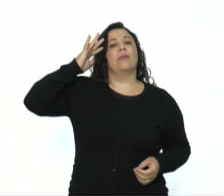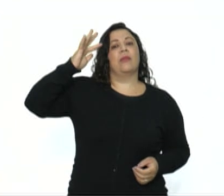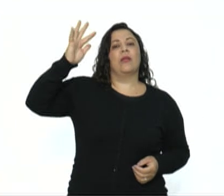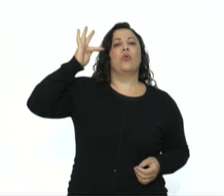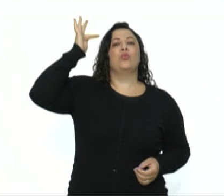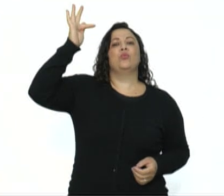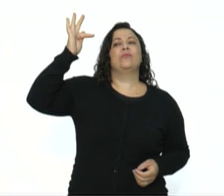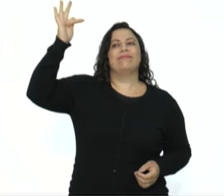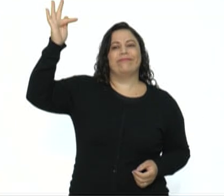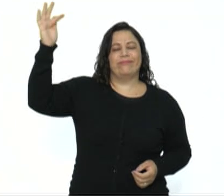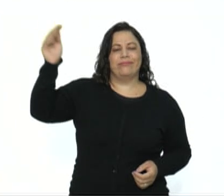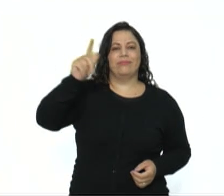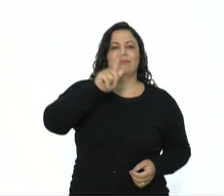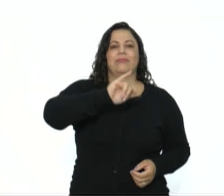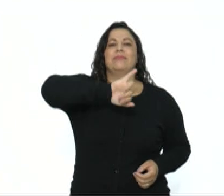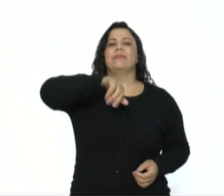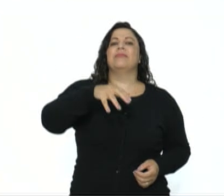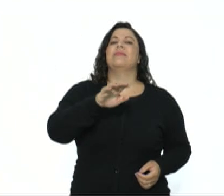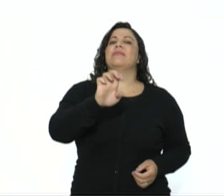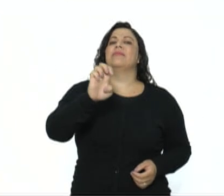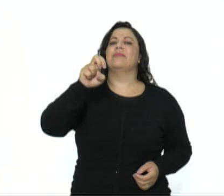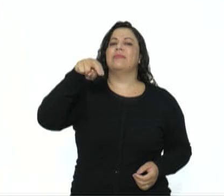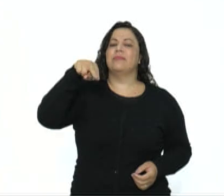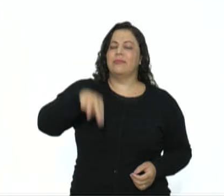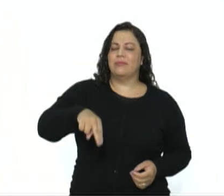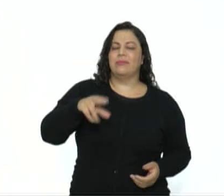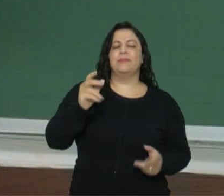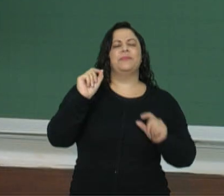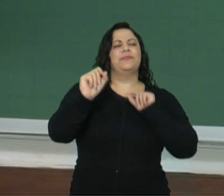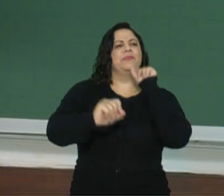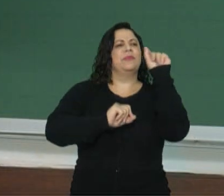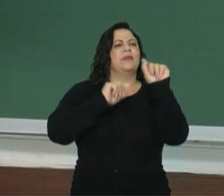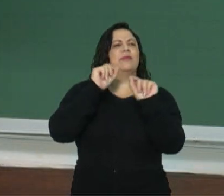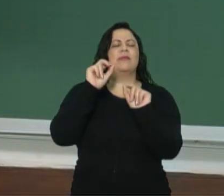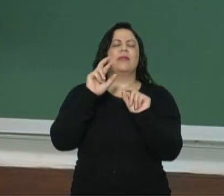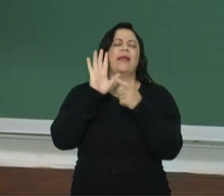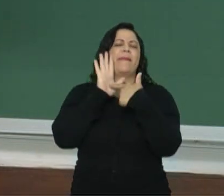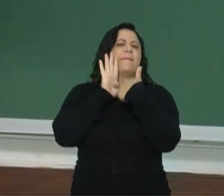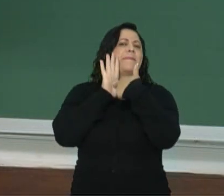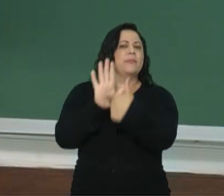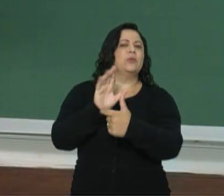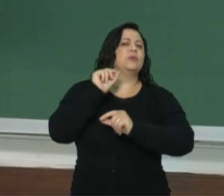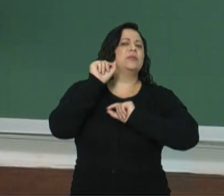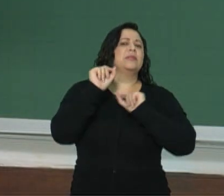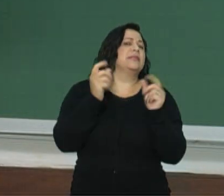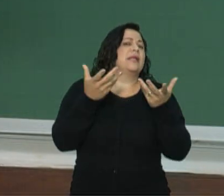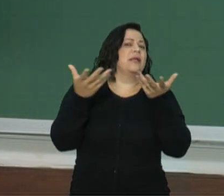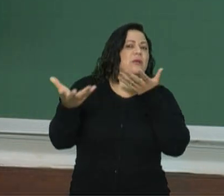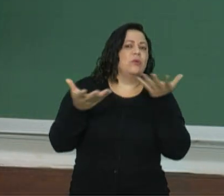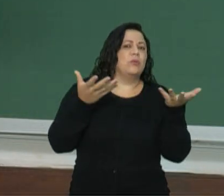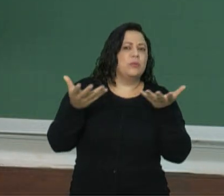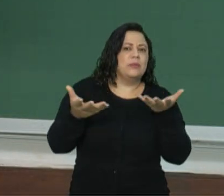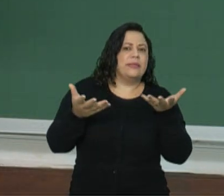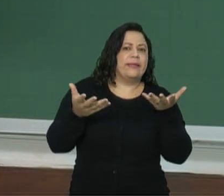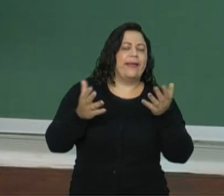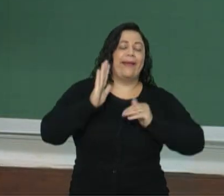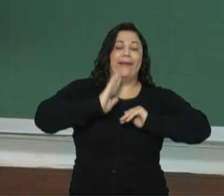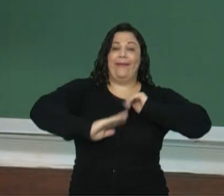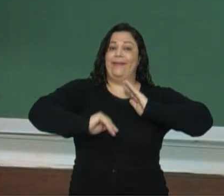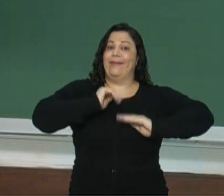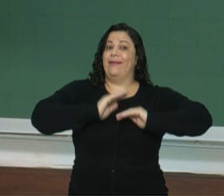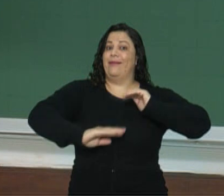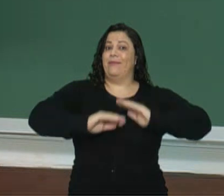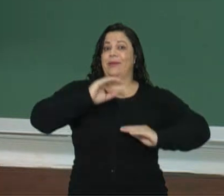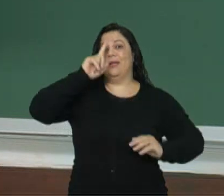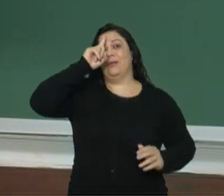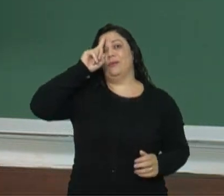Jian Kashindi, que vai refletir e mostrar como funciona esse modelo na prática. A reflexão